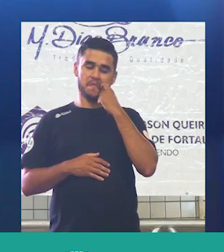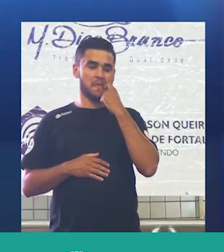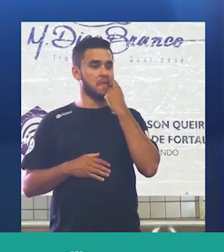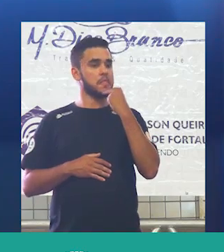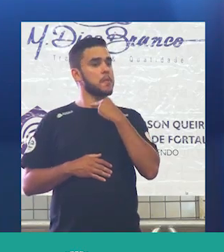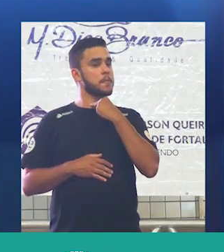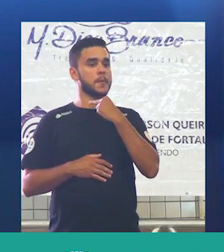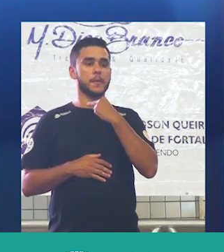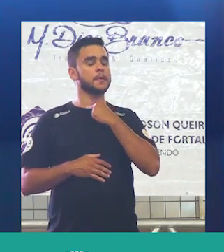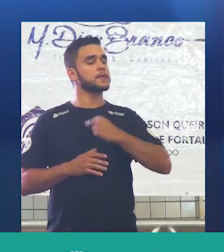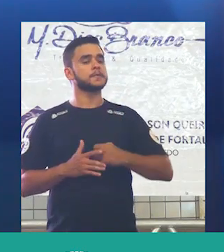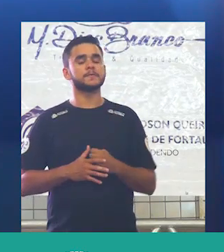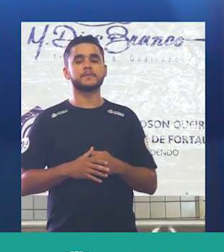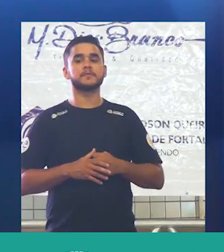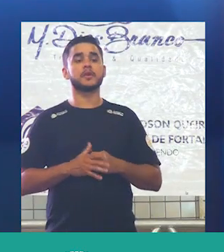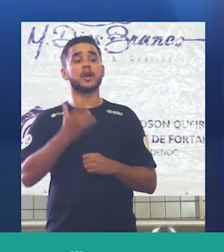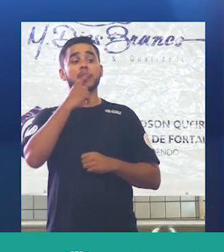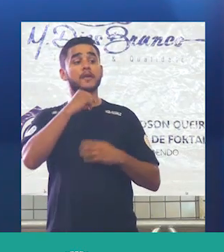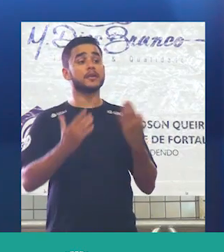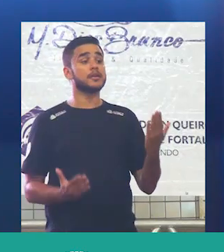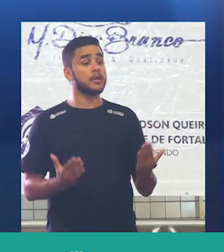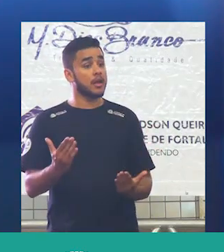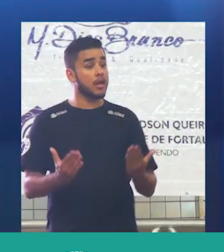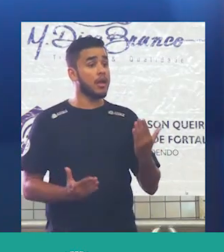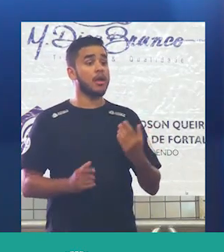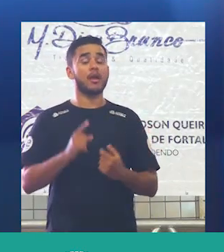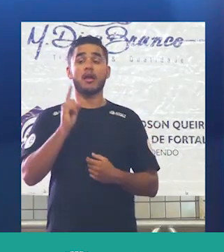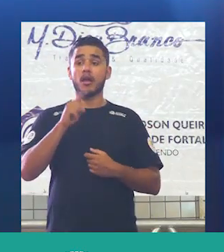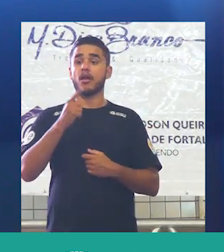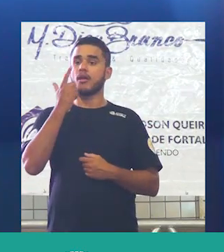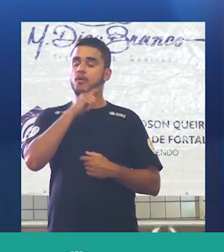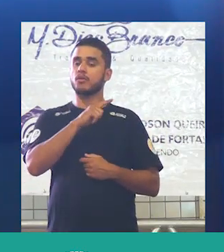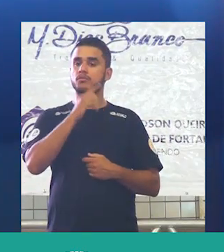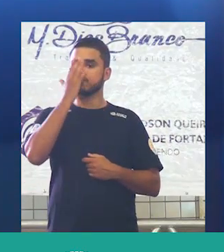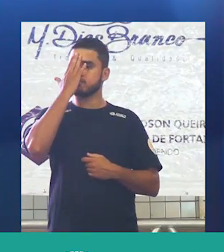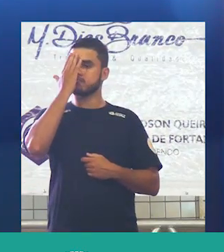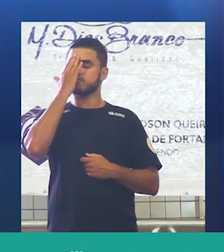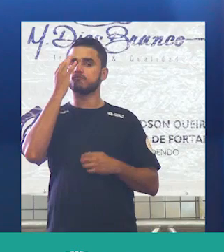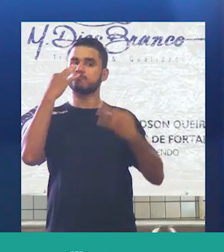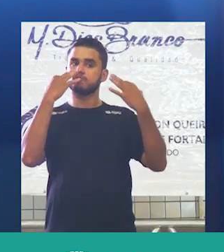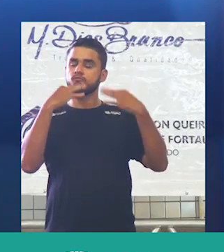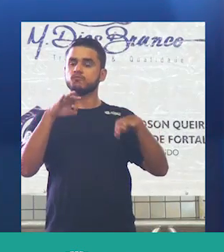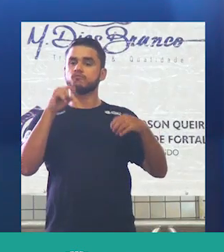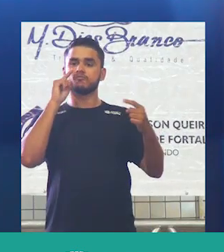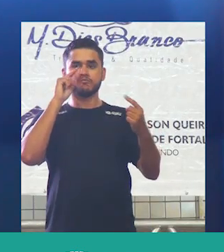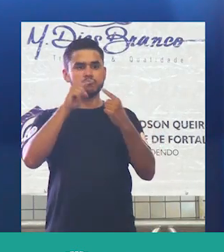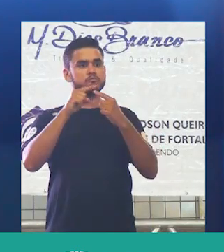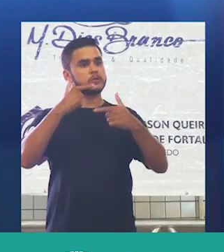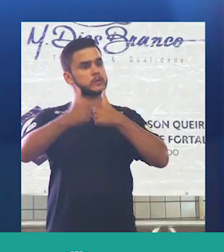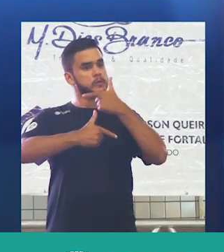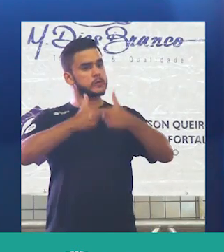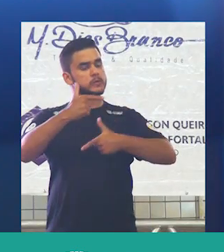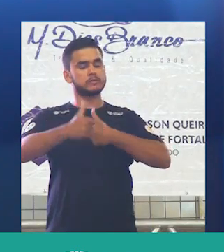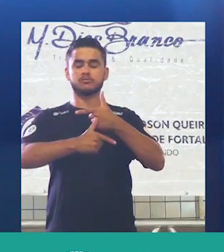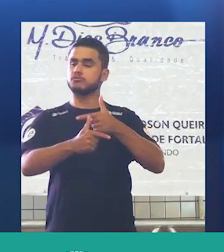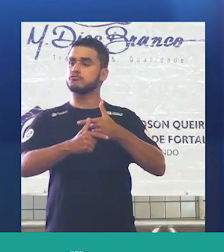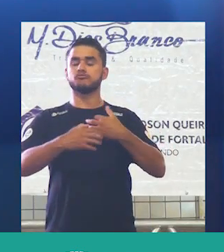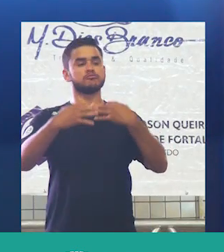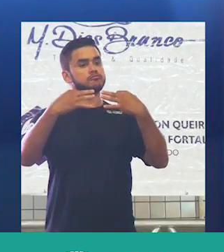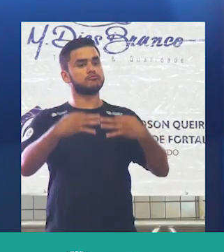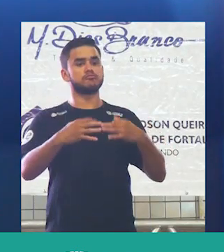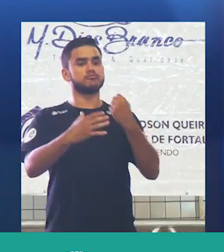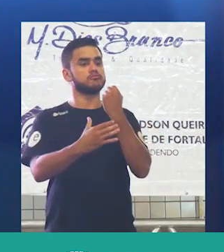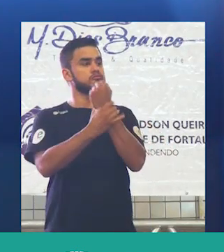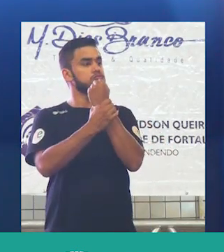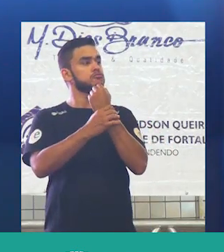mais. Agora os empregados domésticos que desenvolvem uma missão tão digna como qualquer